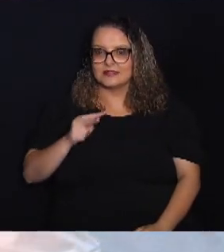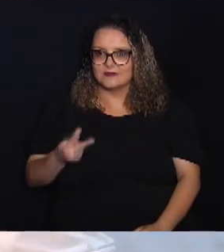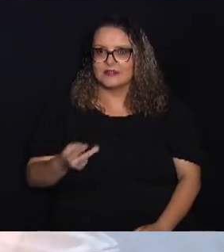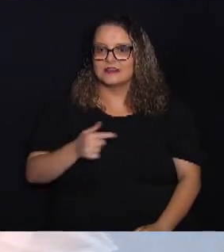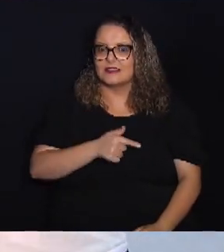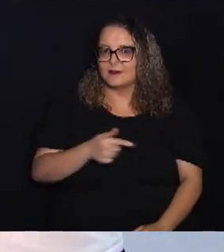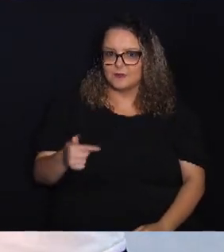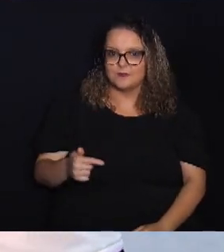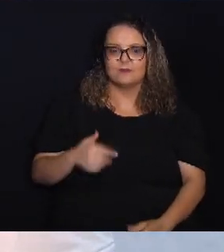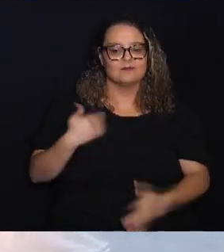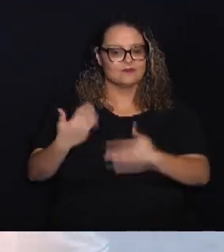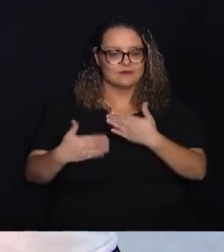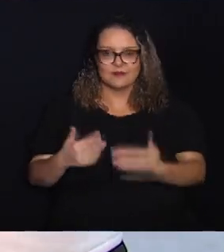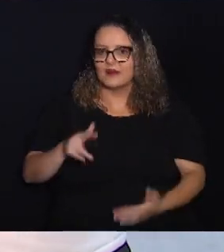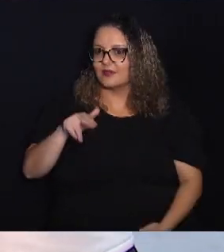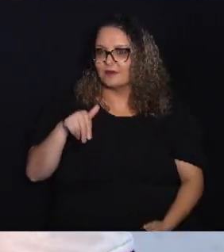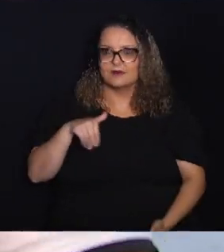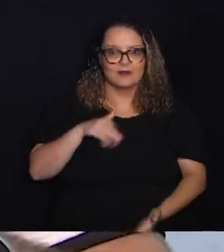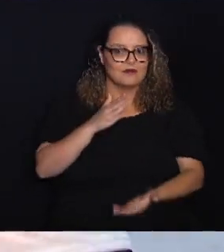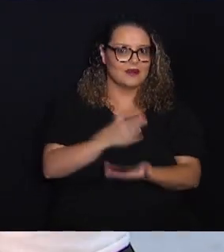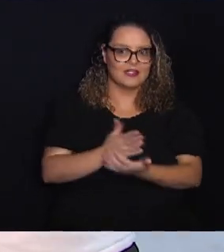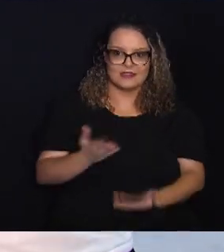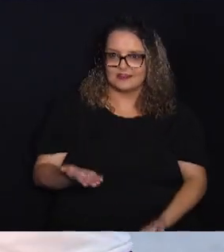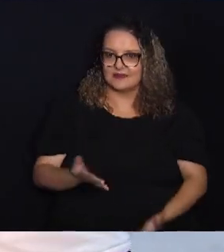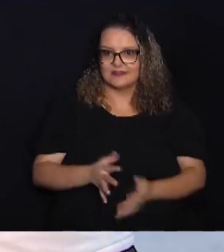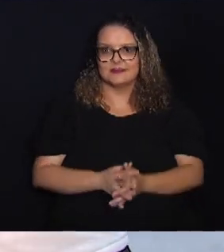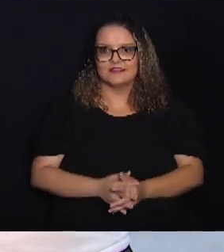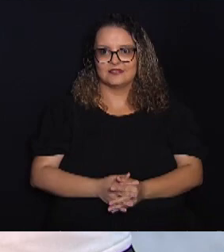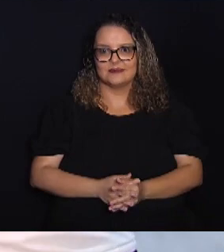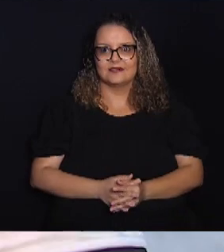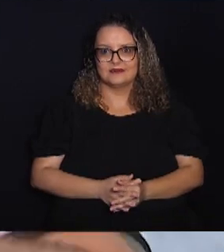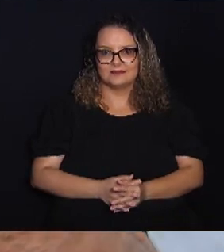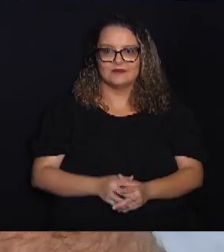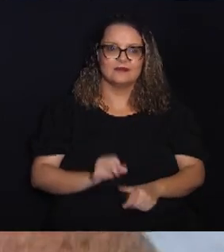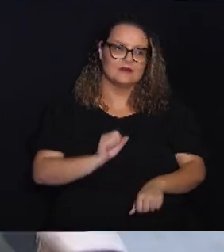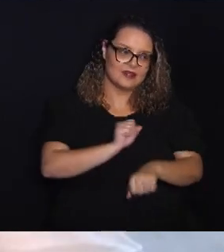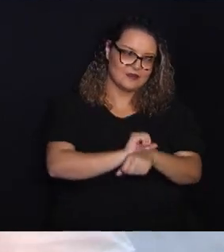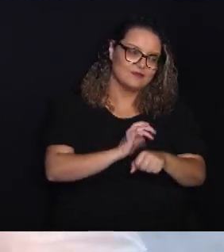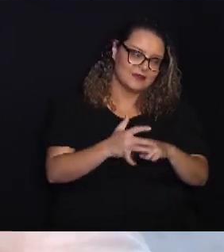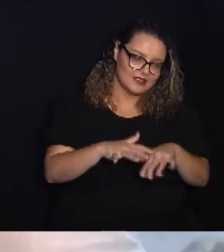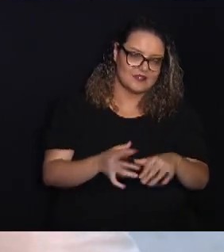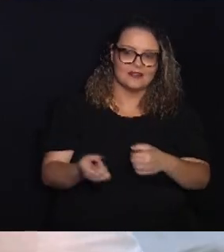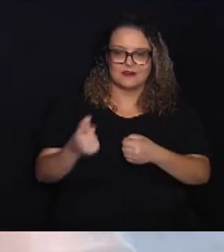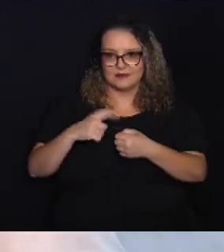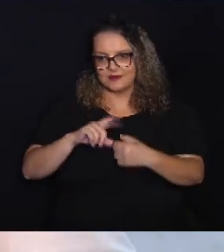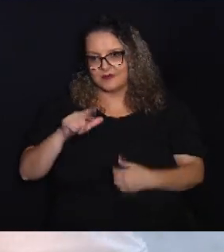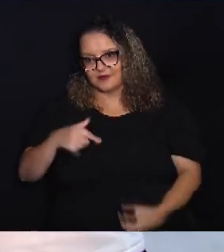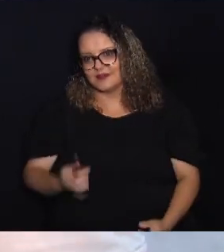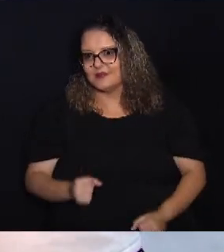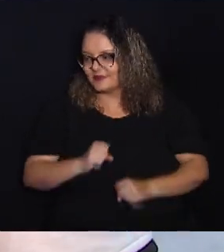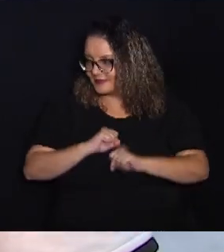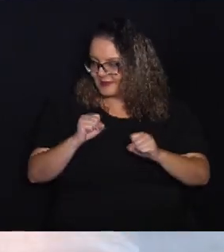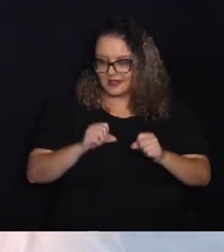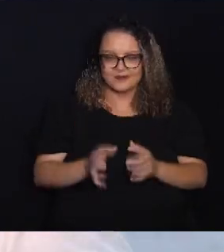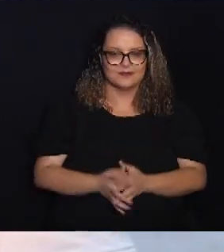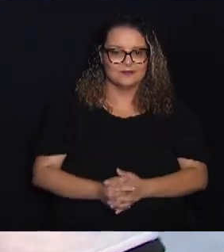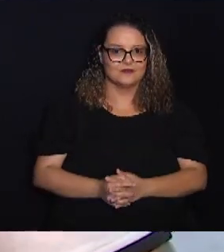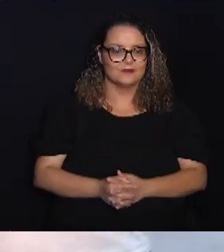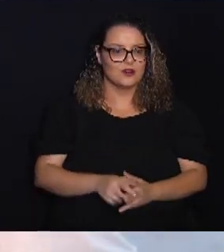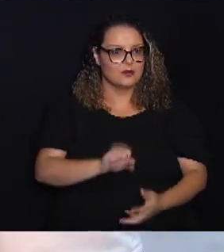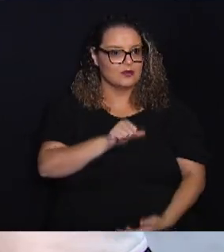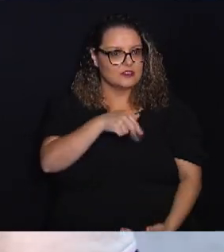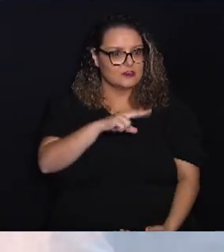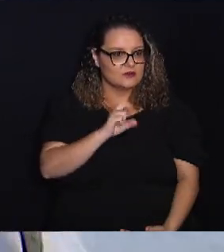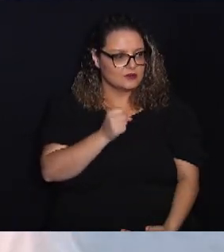jogar, acho que eu jogo umas 3 vezes na semana. Desde então eu nunca mais parei. Mesmo no período da pandemia, paramos, né? Depois voltamos com